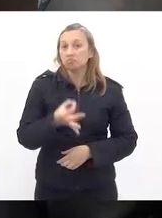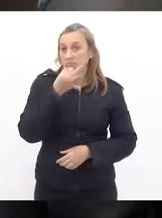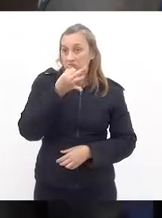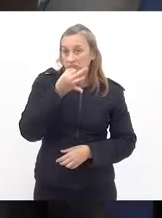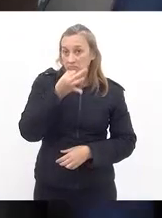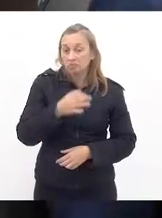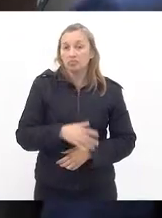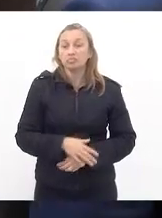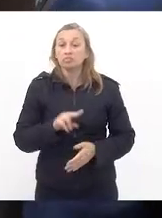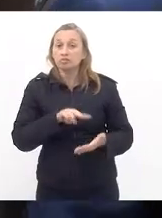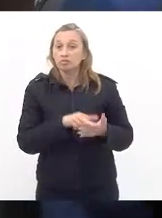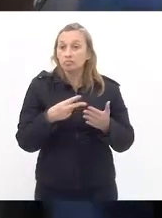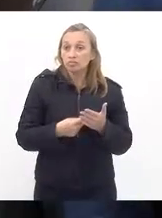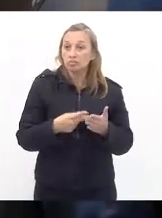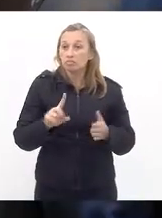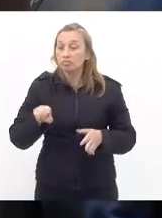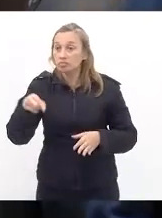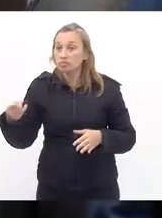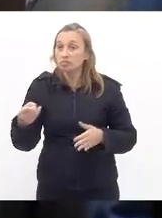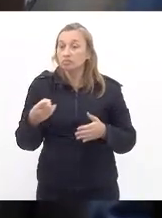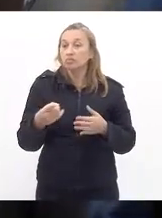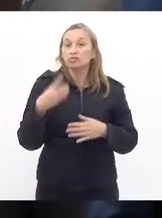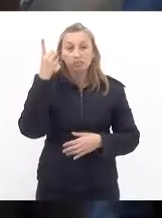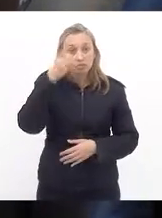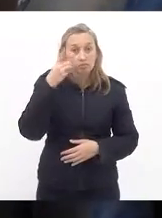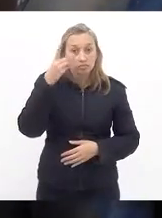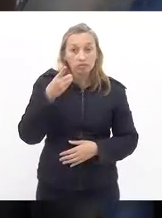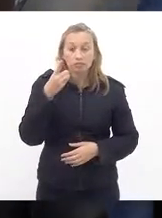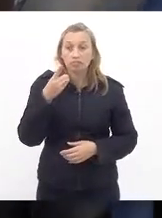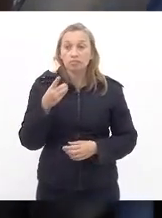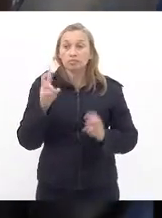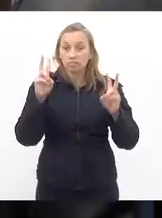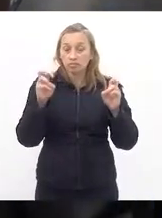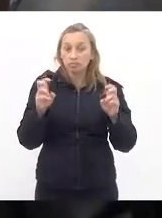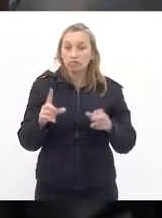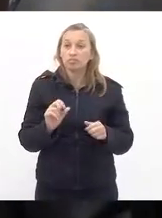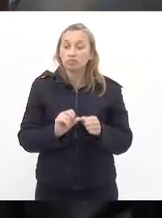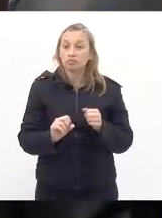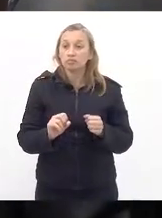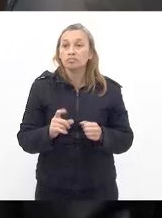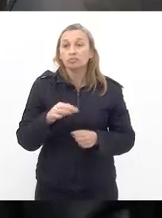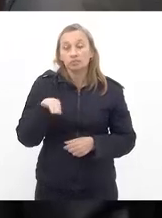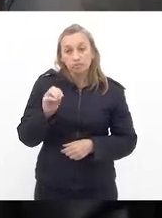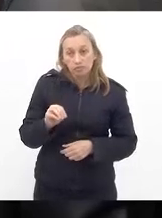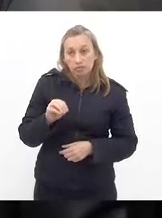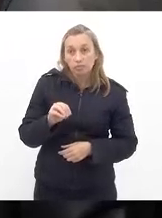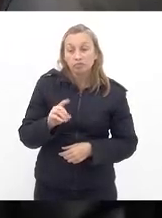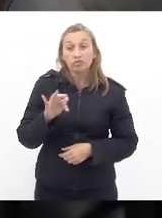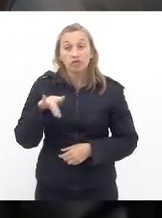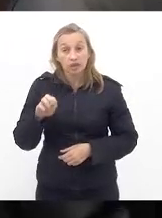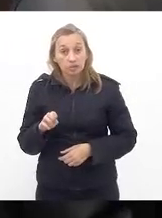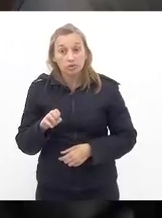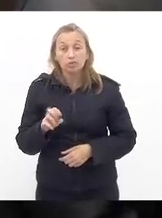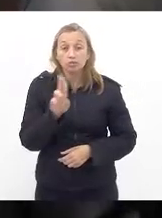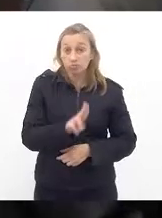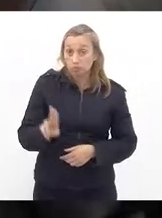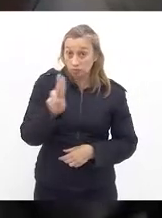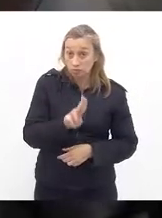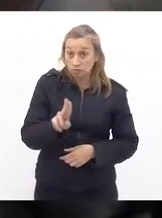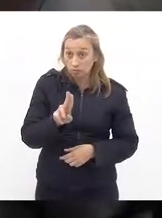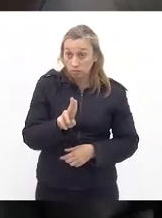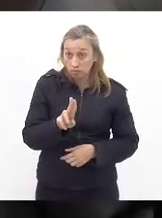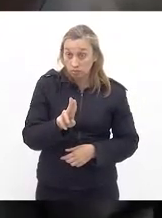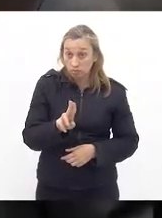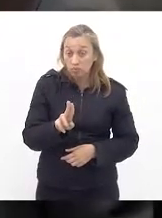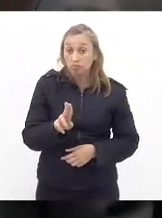opinião a interpretação que os demais deputados façam da matéria portanto Deputado Márcio Gualberto protetores usando da